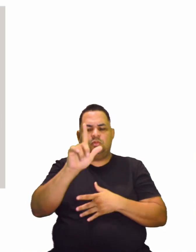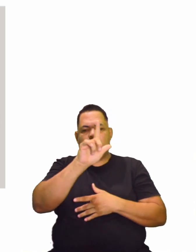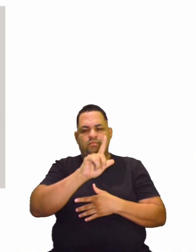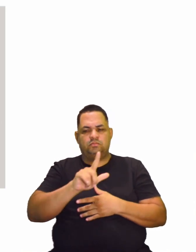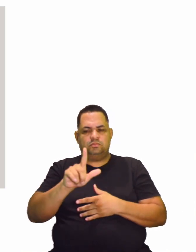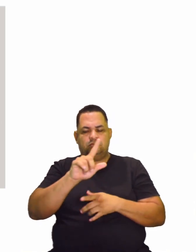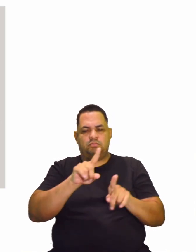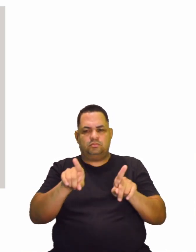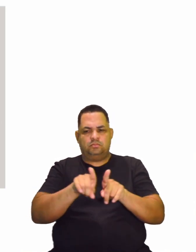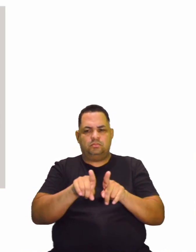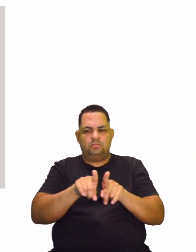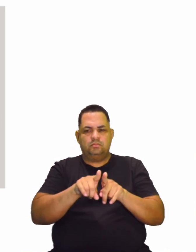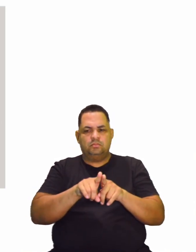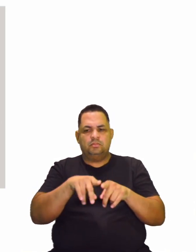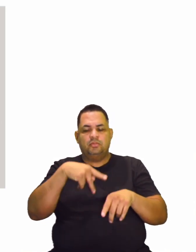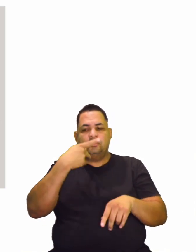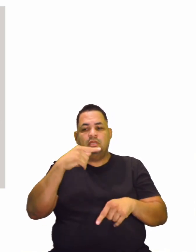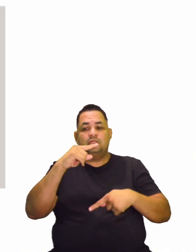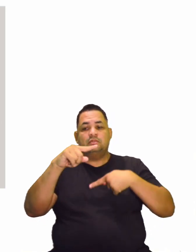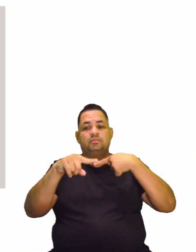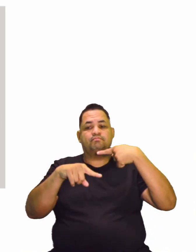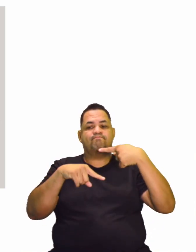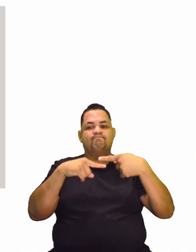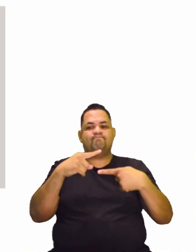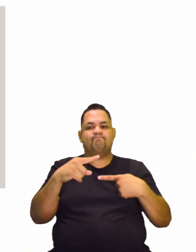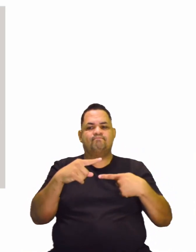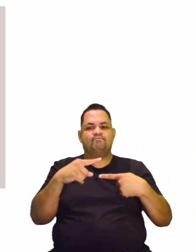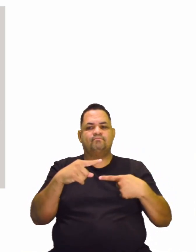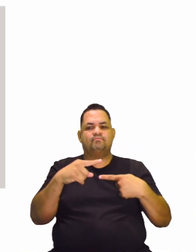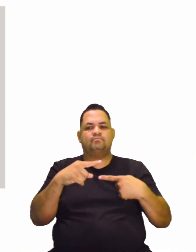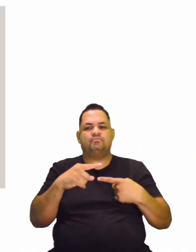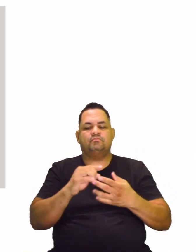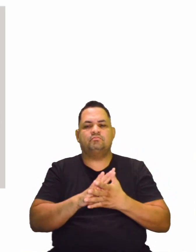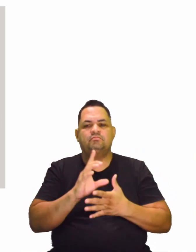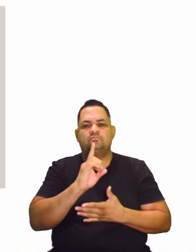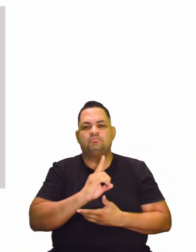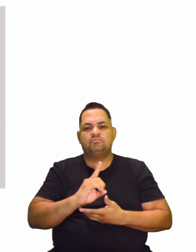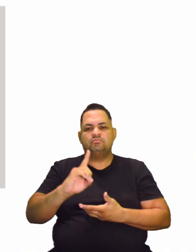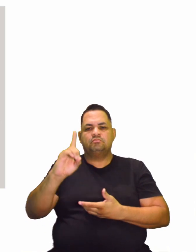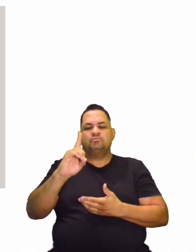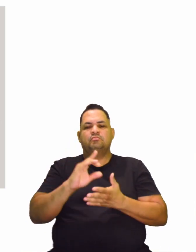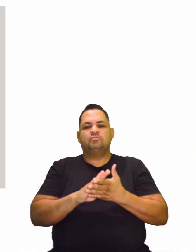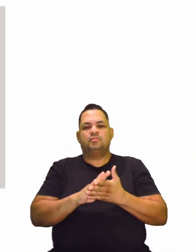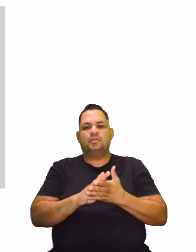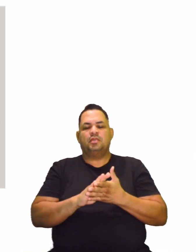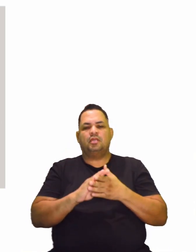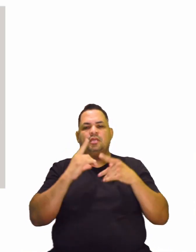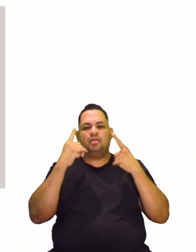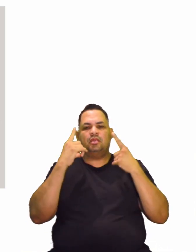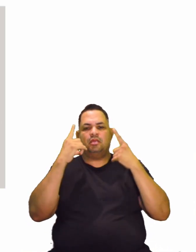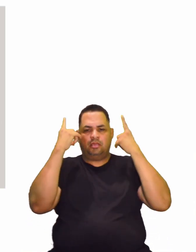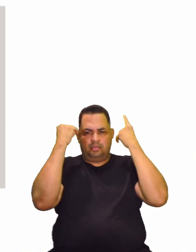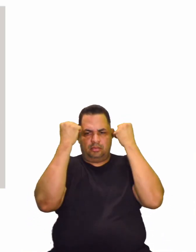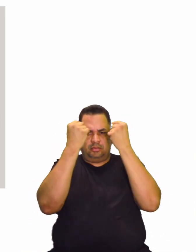falar mais adiante, sobre esses deuses gregos. Uma das manifestações culturais